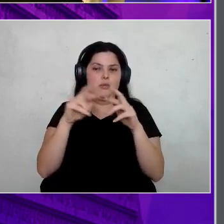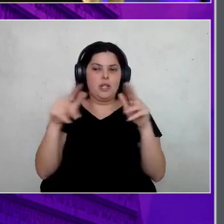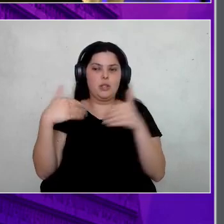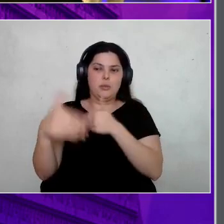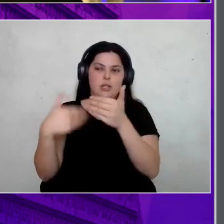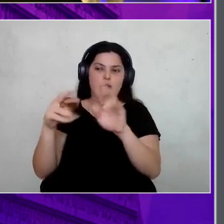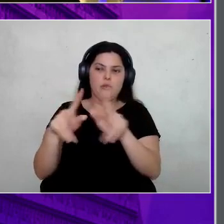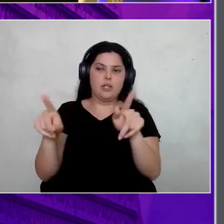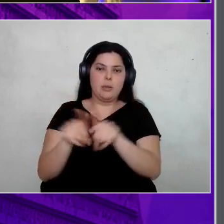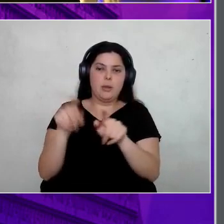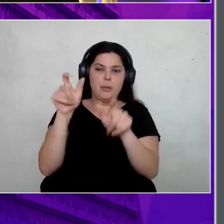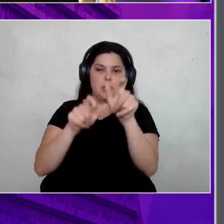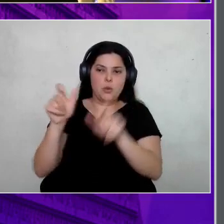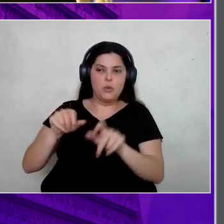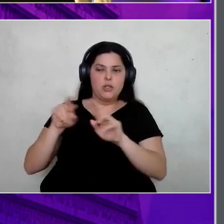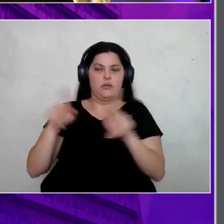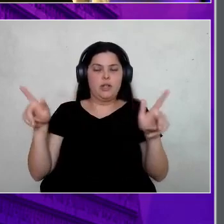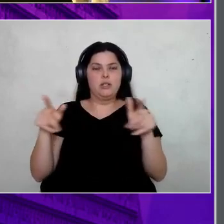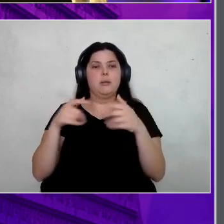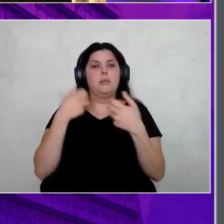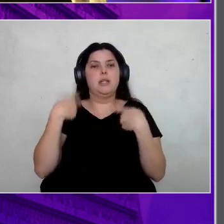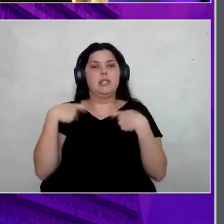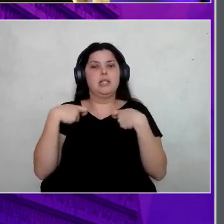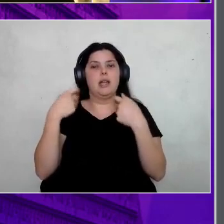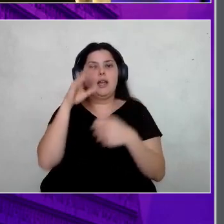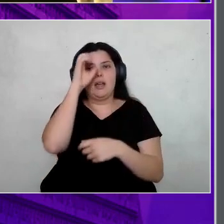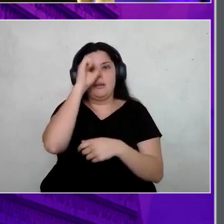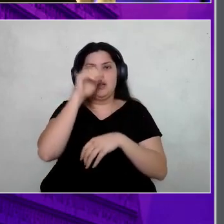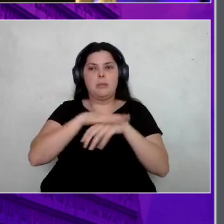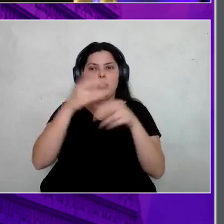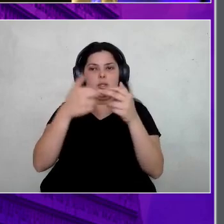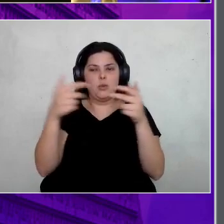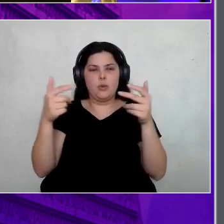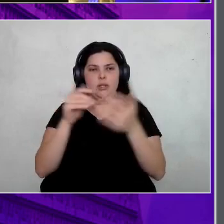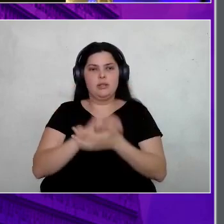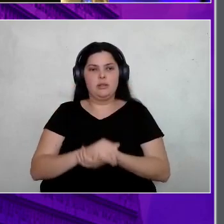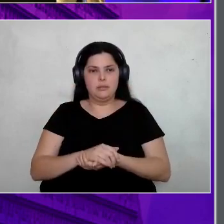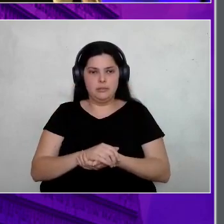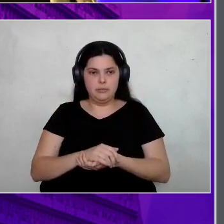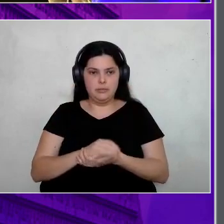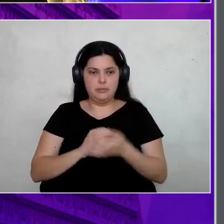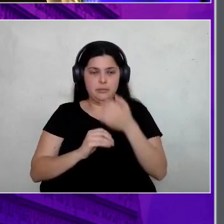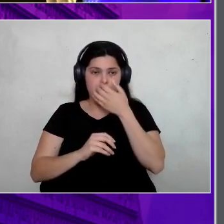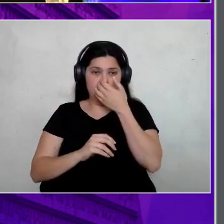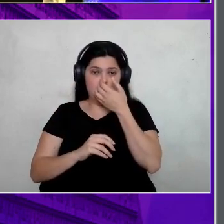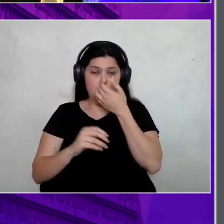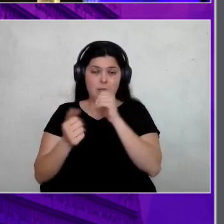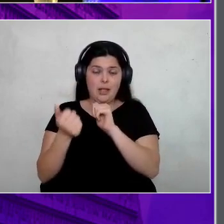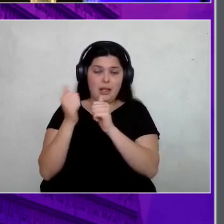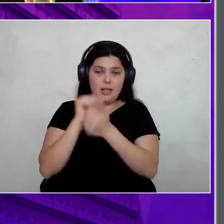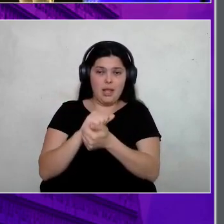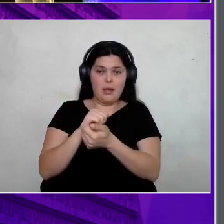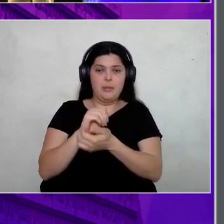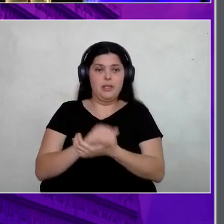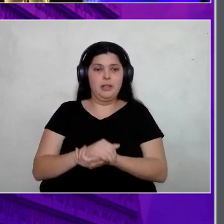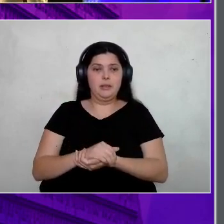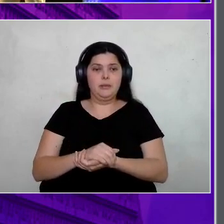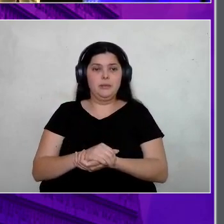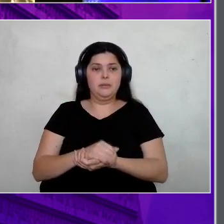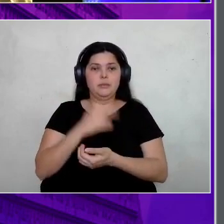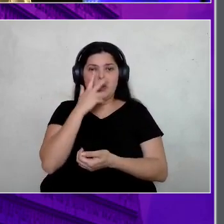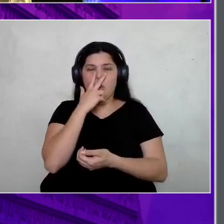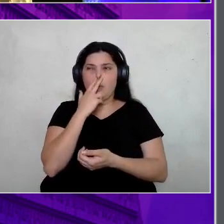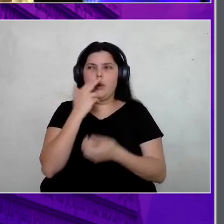com pessoas diferentes, e vai precisar aprender a lidar dessa forma. Adaptem-se, então, que eu comentei